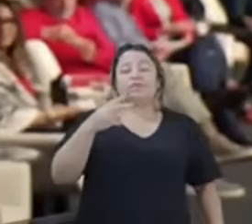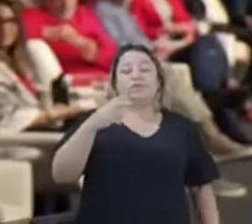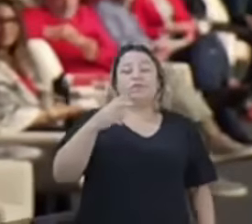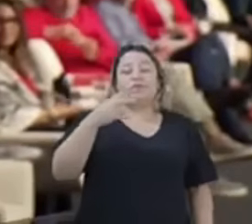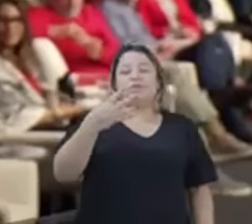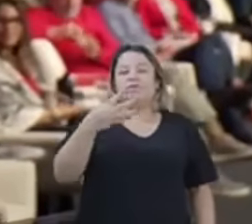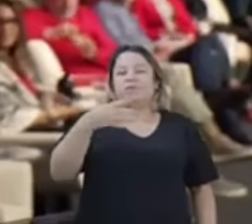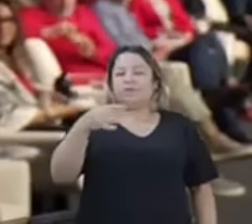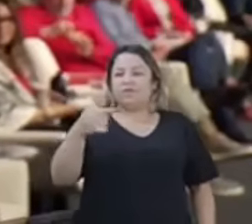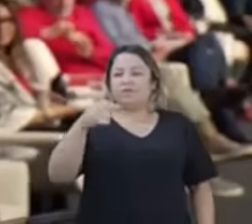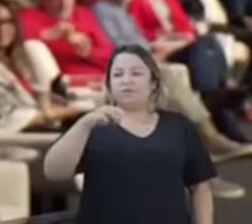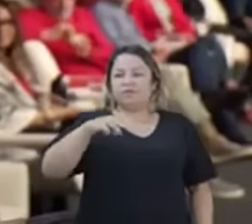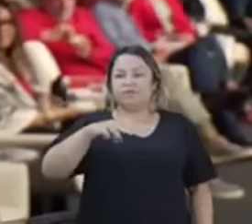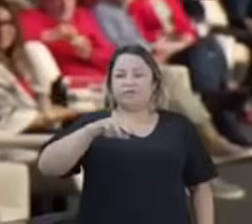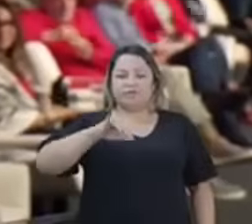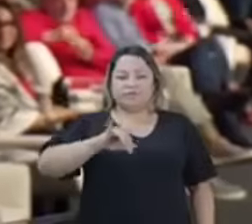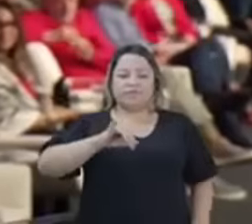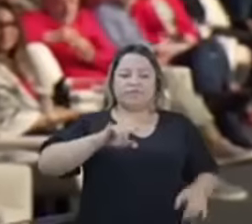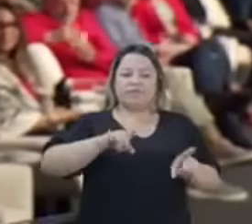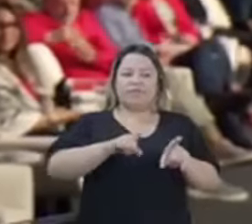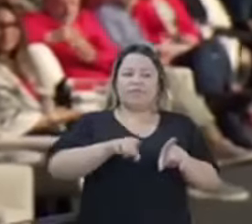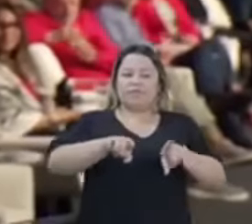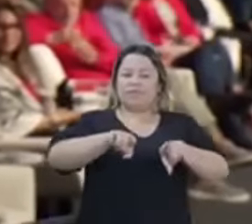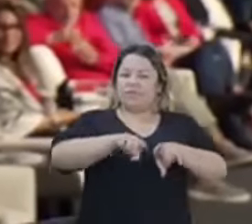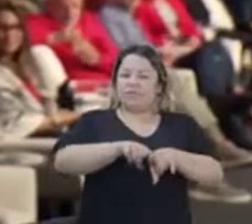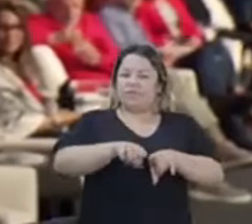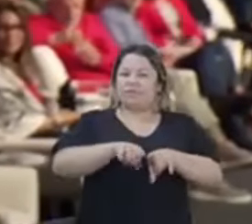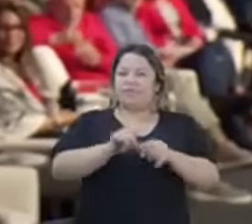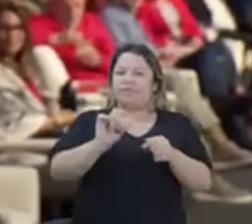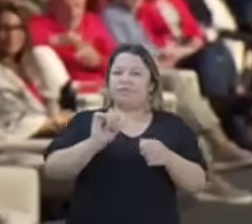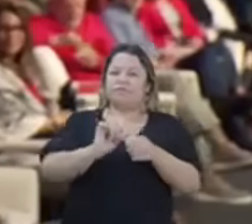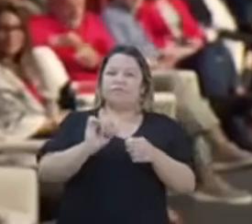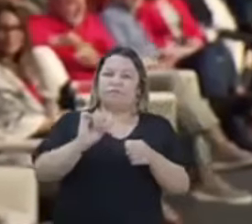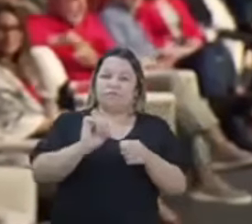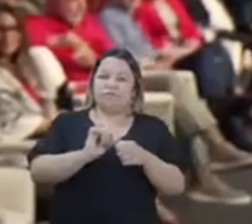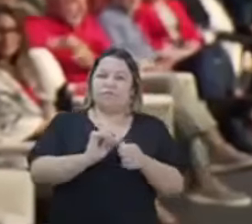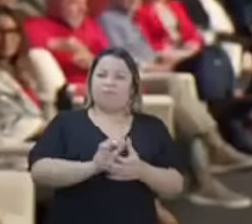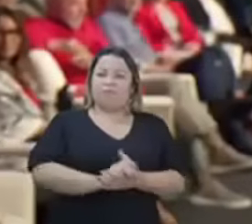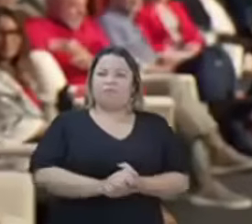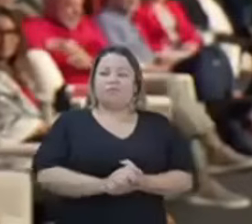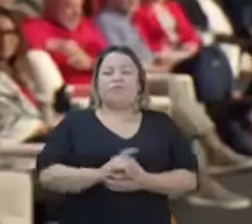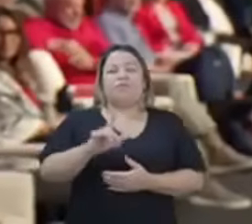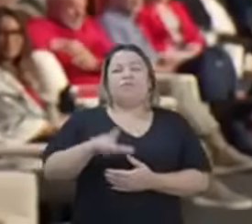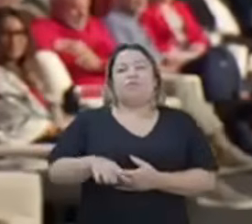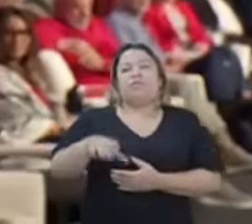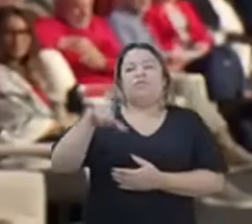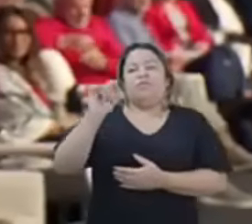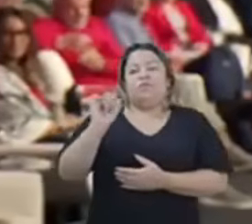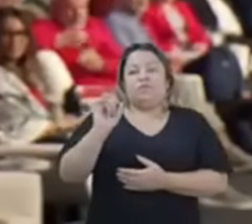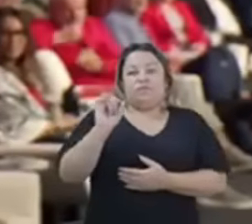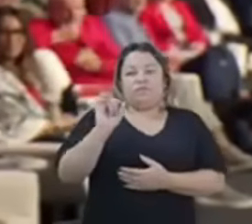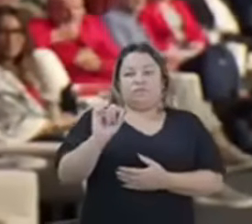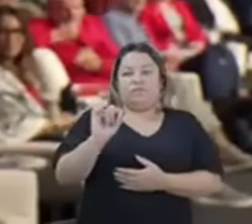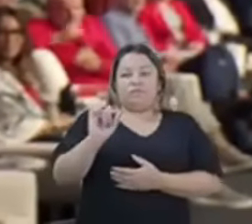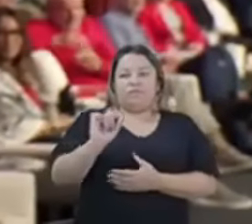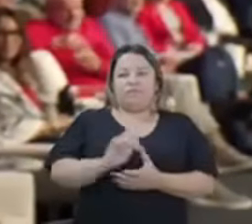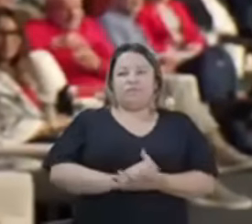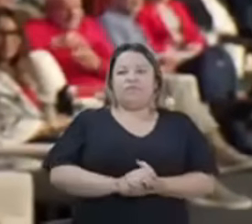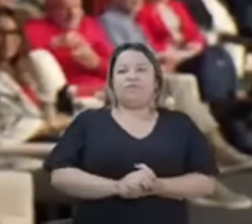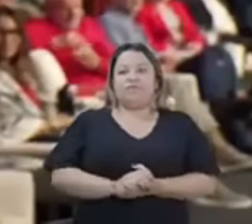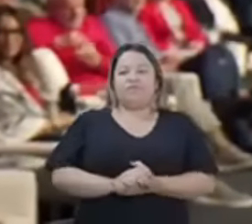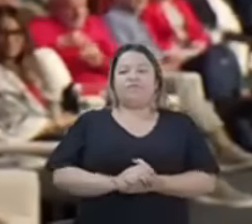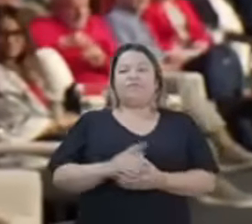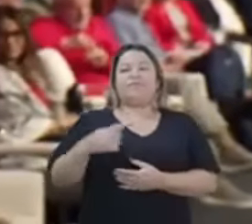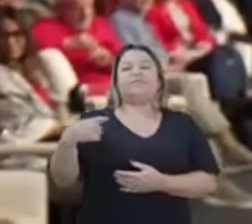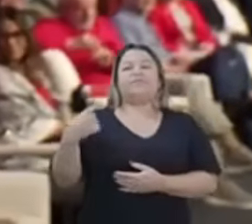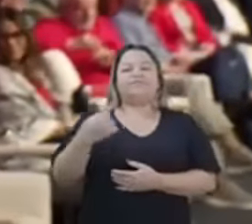547 mil filiados fazendo a opção, escolhendo as